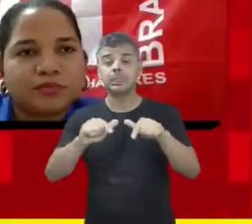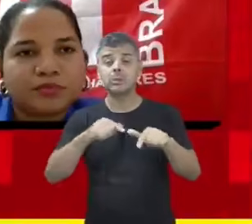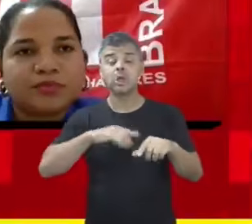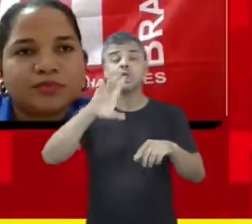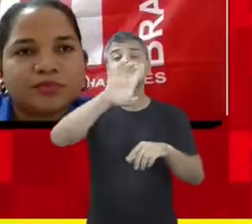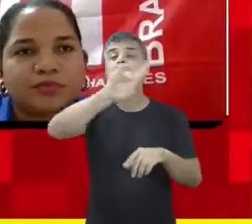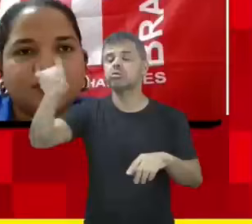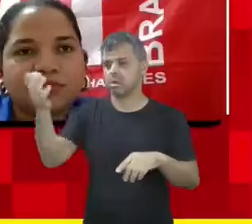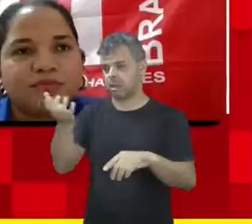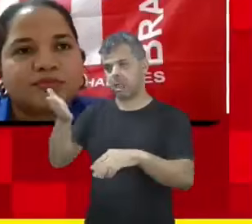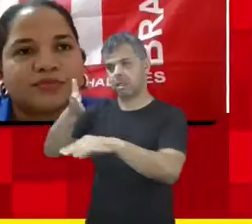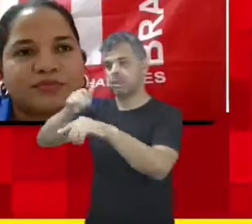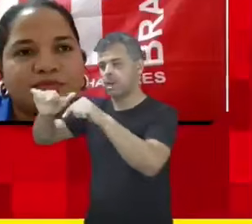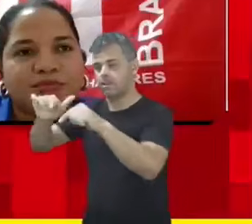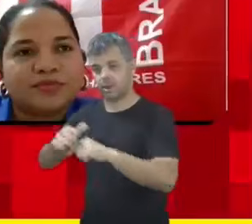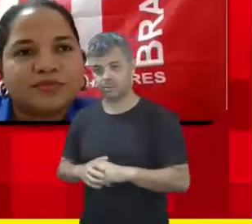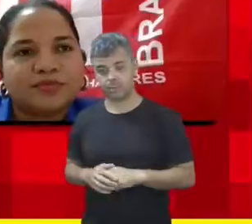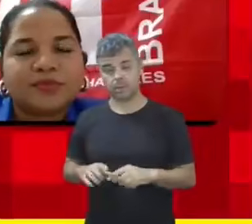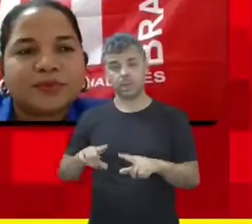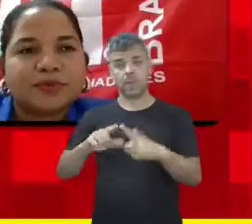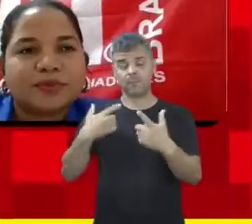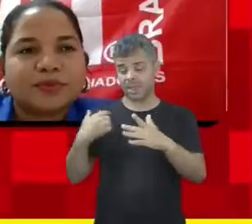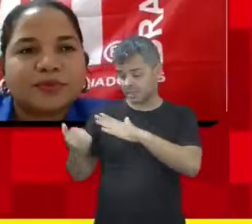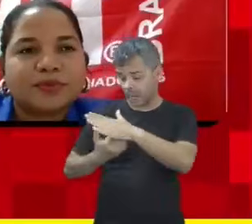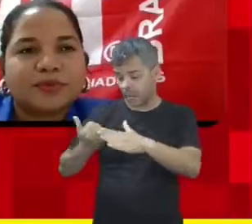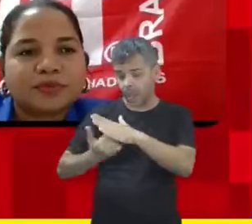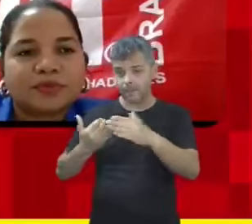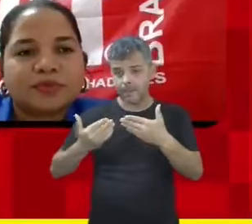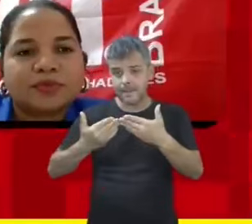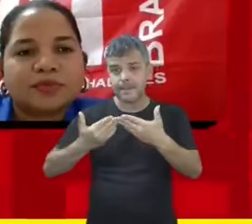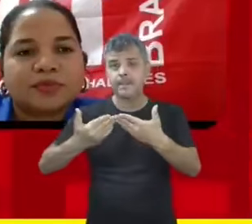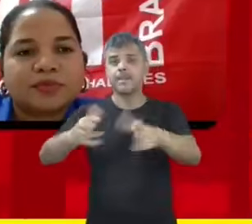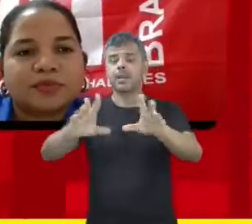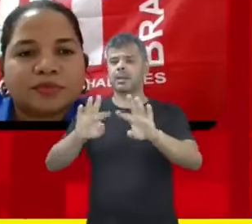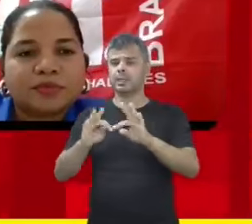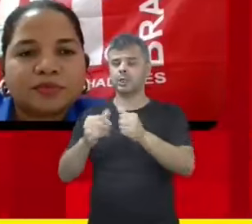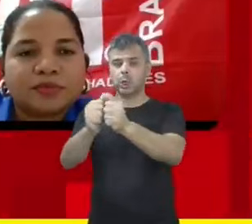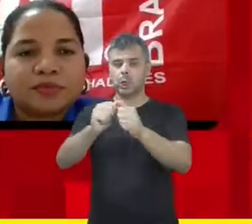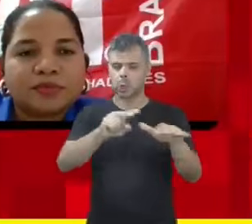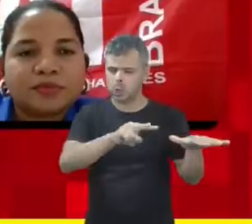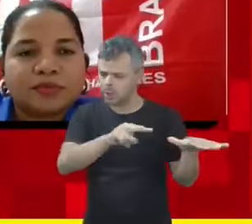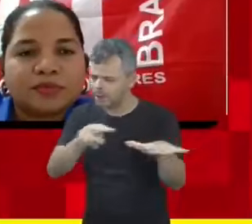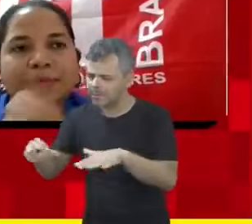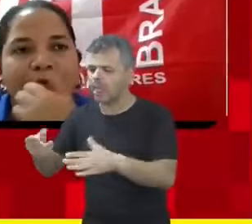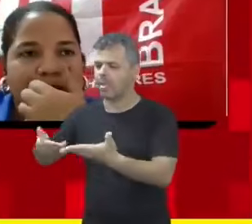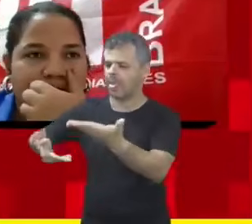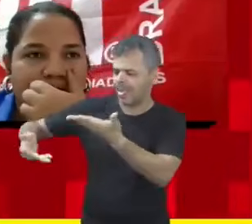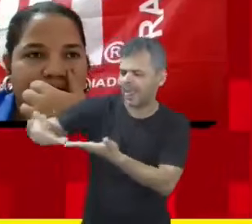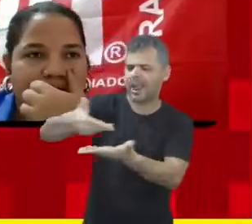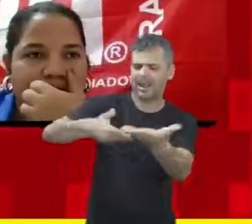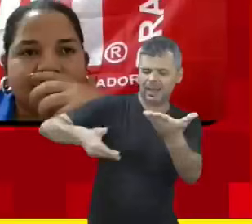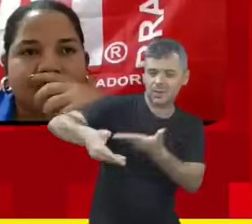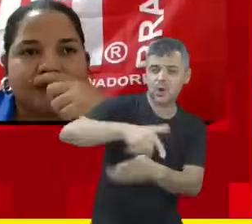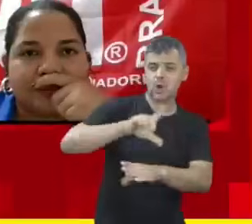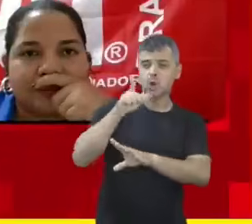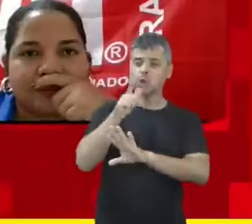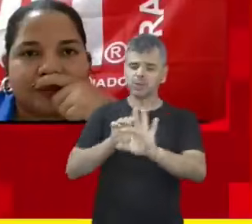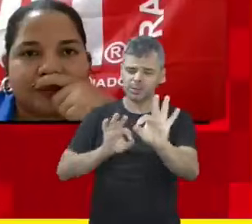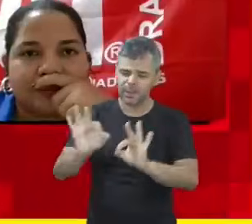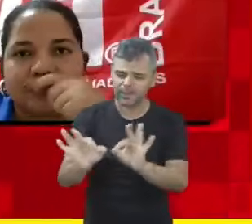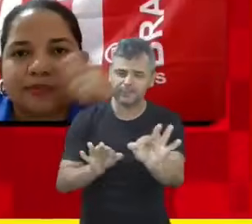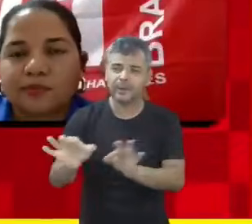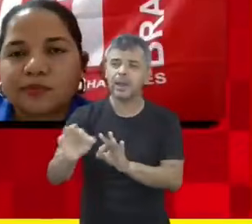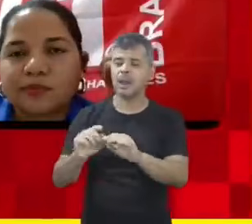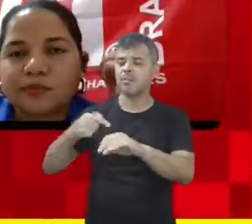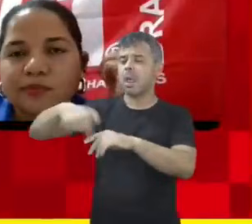dias ele quer trabalhar. Isso faz com que as empresas fiquem abertas todos os dias da semana, a rotatividade seja maior, você consiga organizar ali